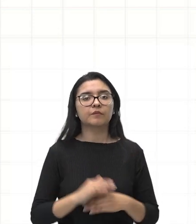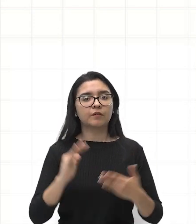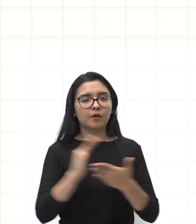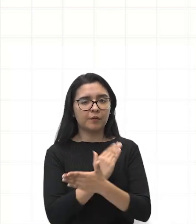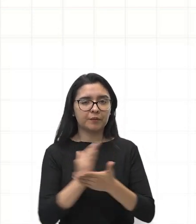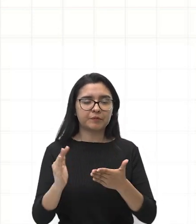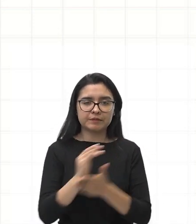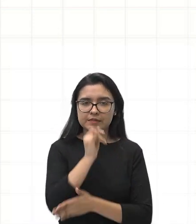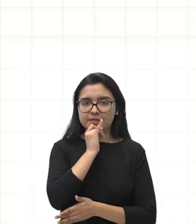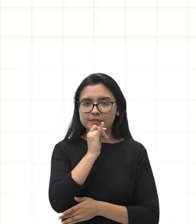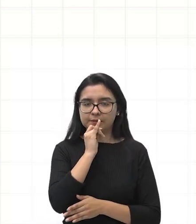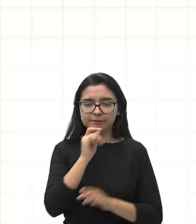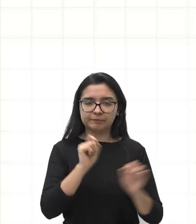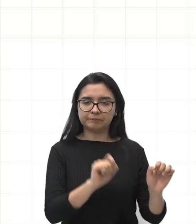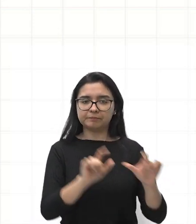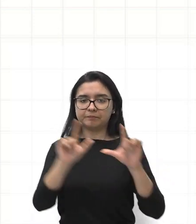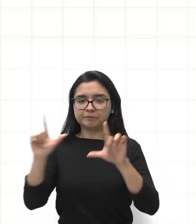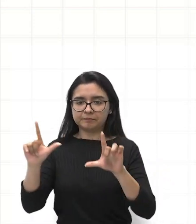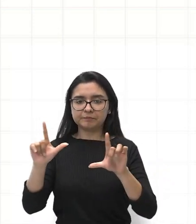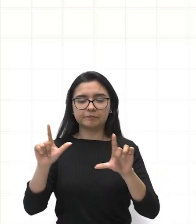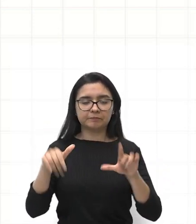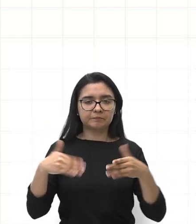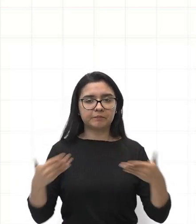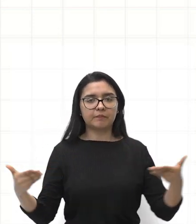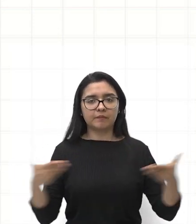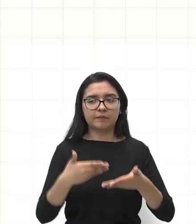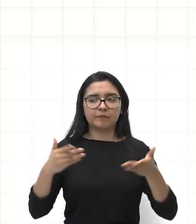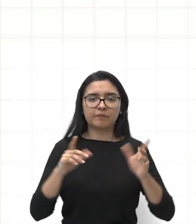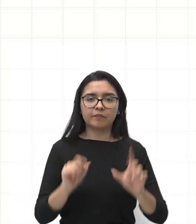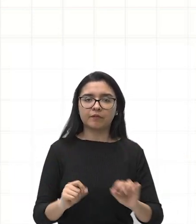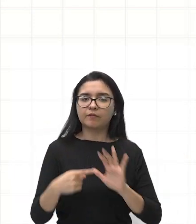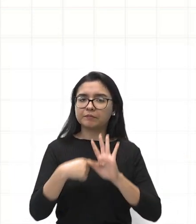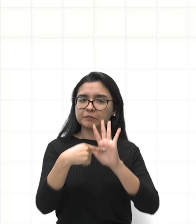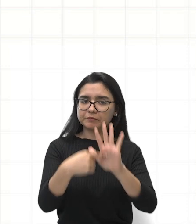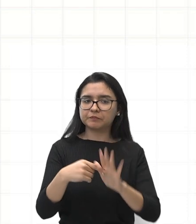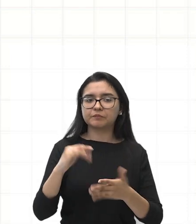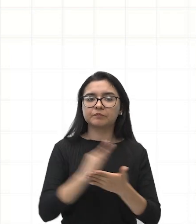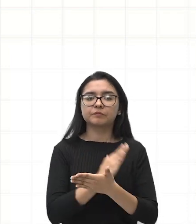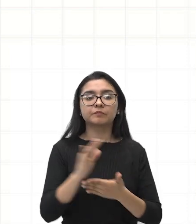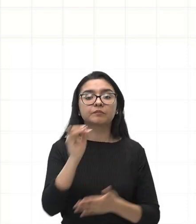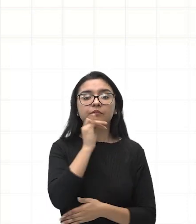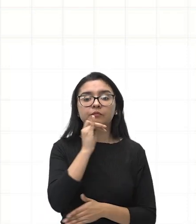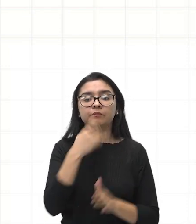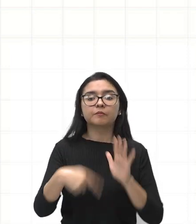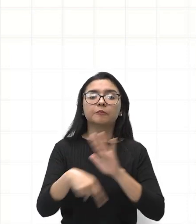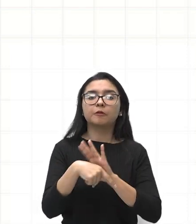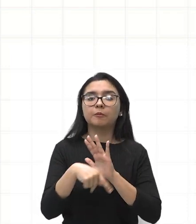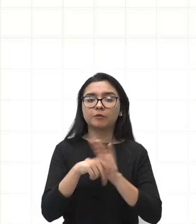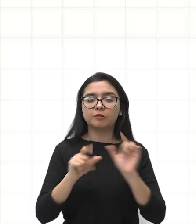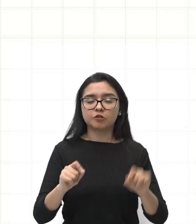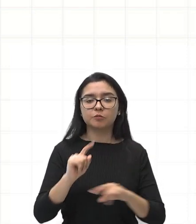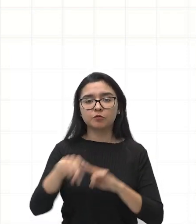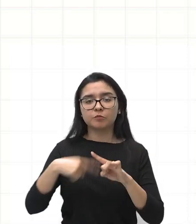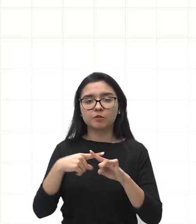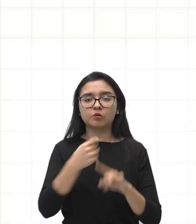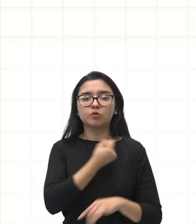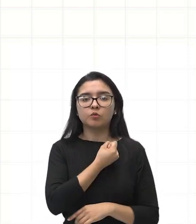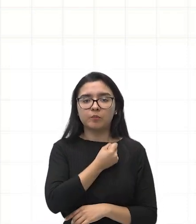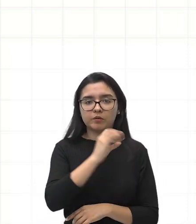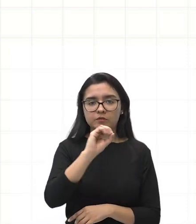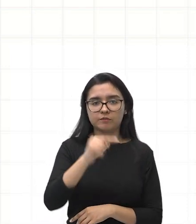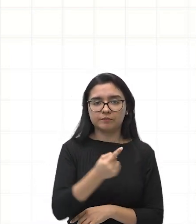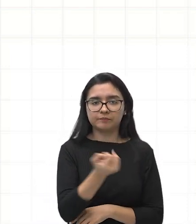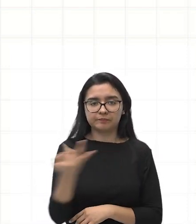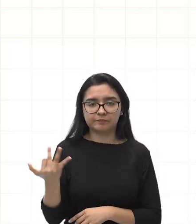aqui. Temos aqui uma cartela. Né? E vamos aqui então para os nossos exemplos de multiplicação de números decimais.